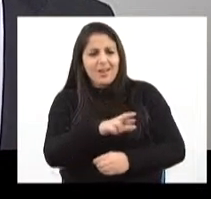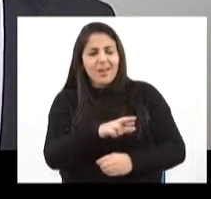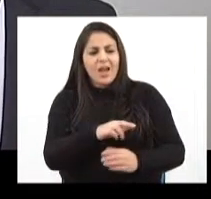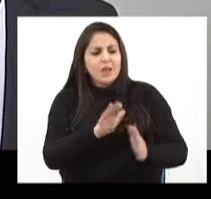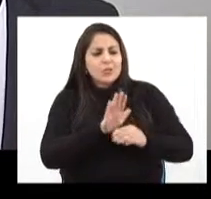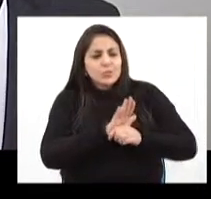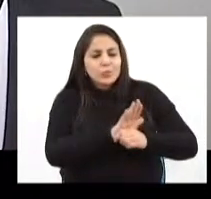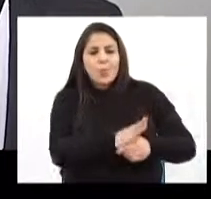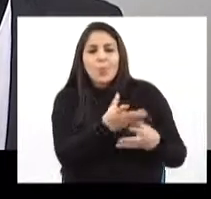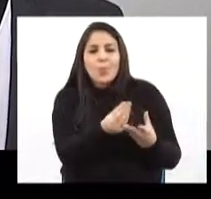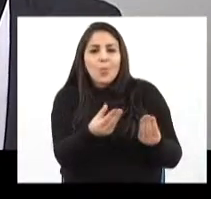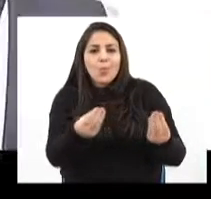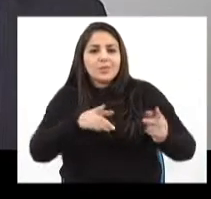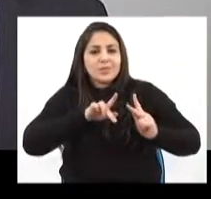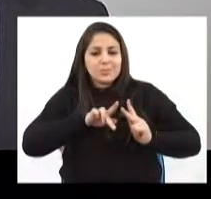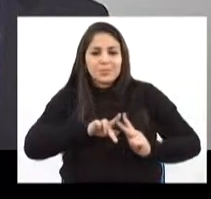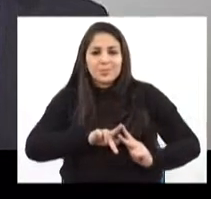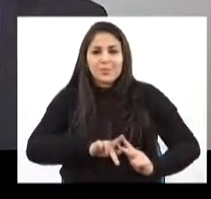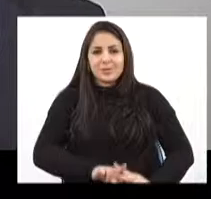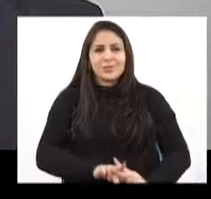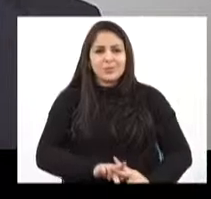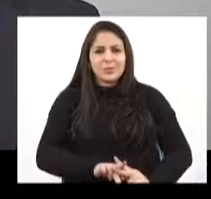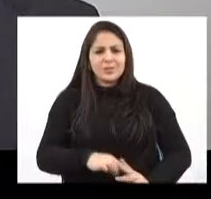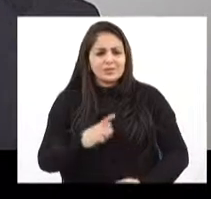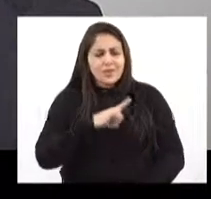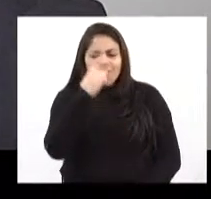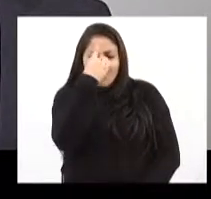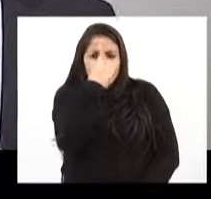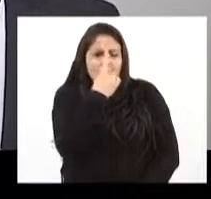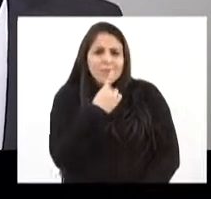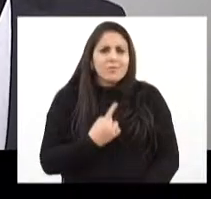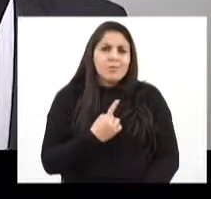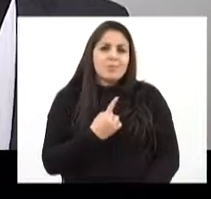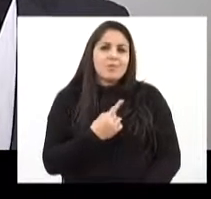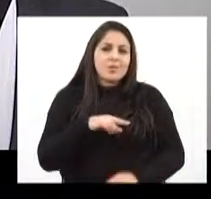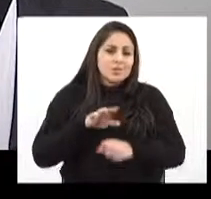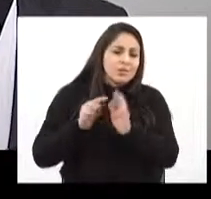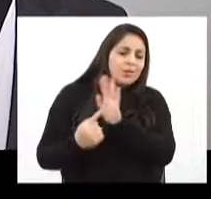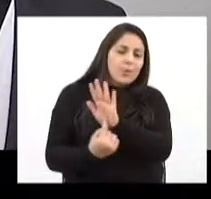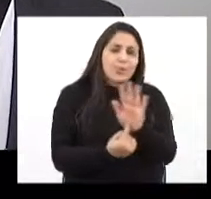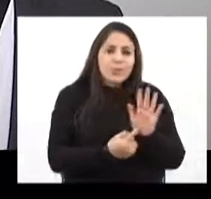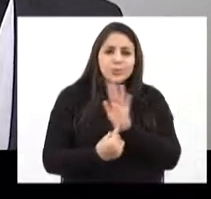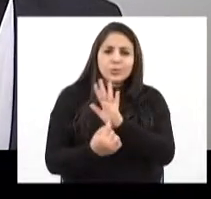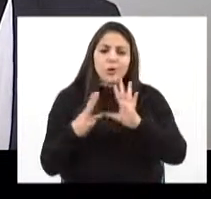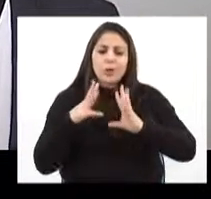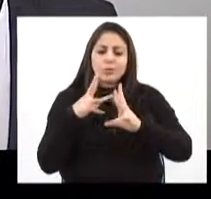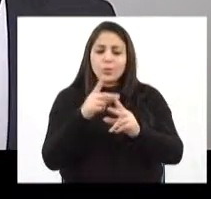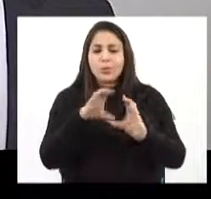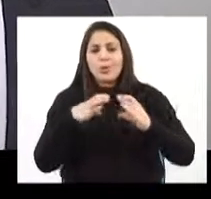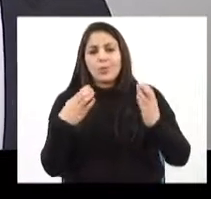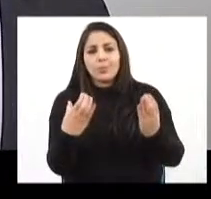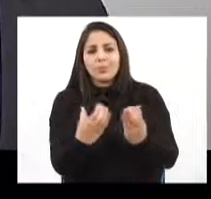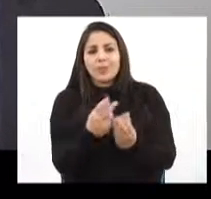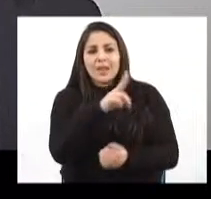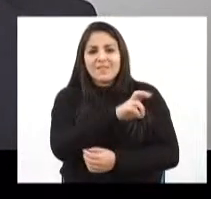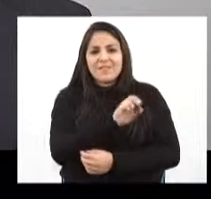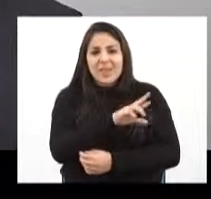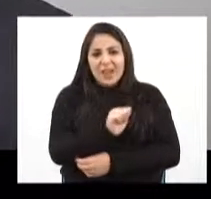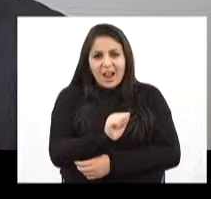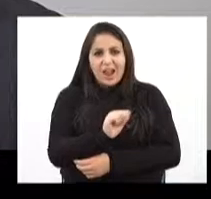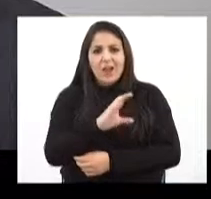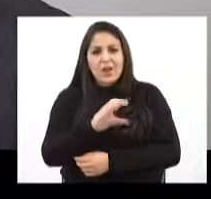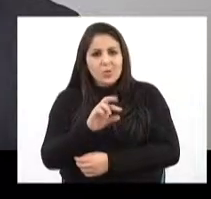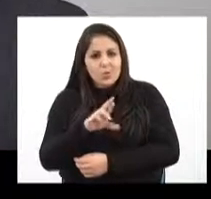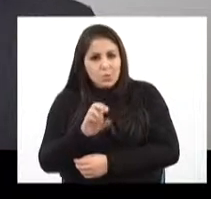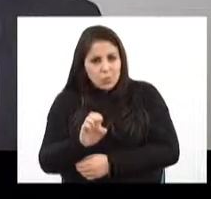que ajudou tantas pessoas, uma personalidade que demonstrou a toda a comunidade da Veracruz, de Passo